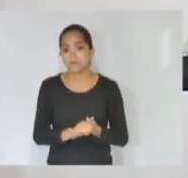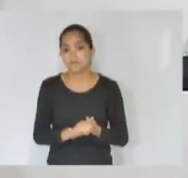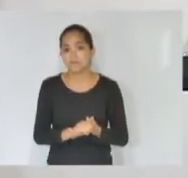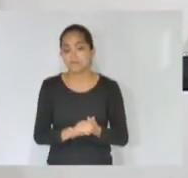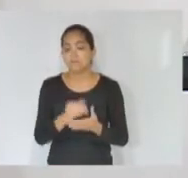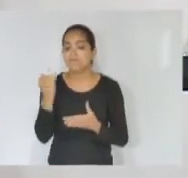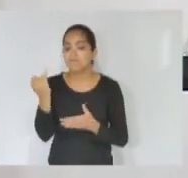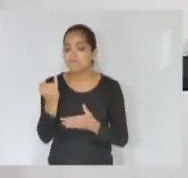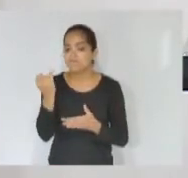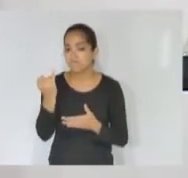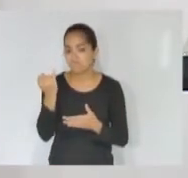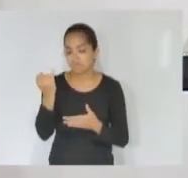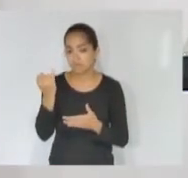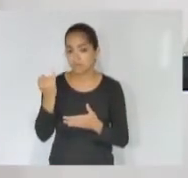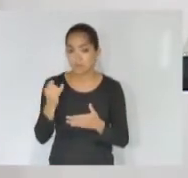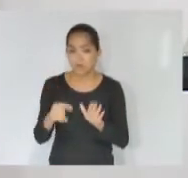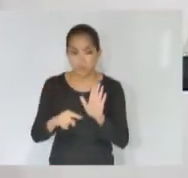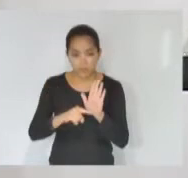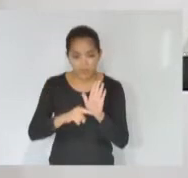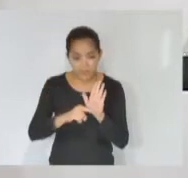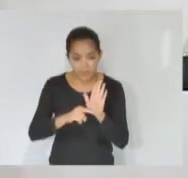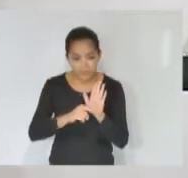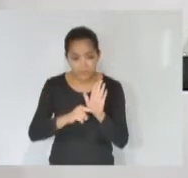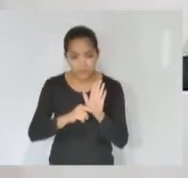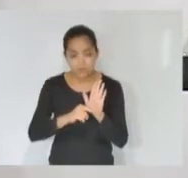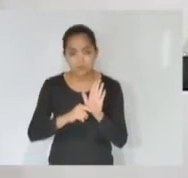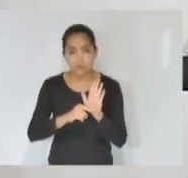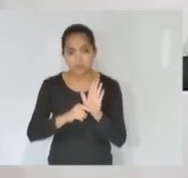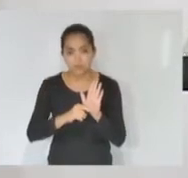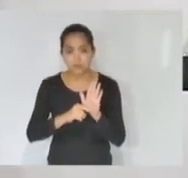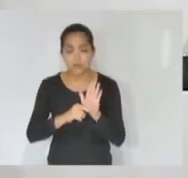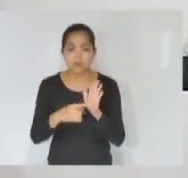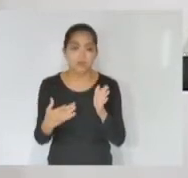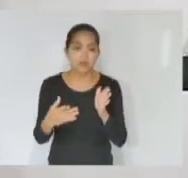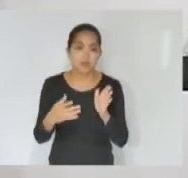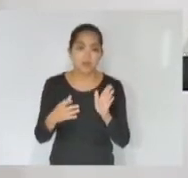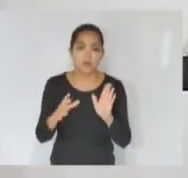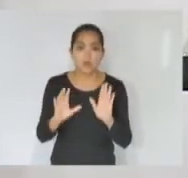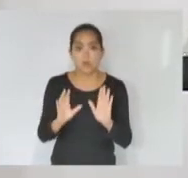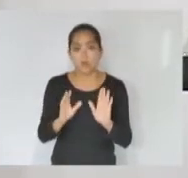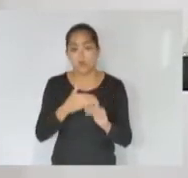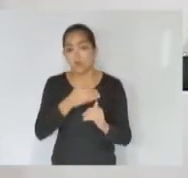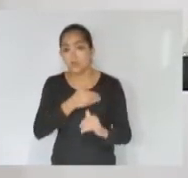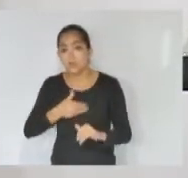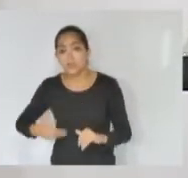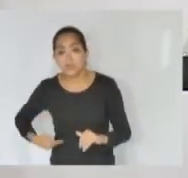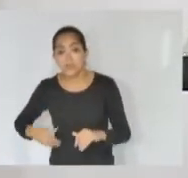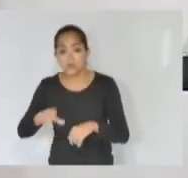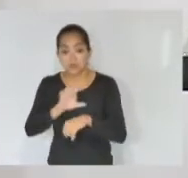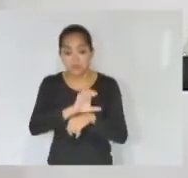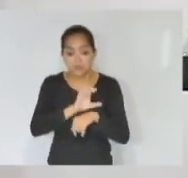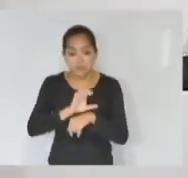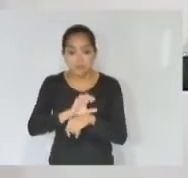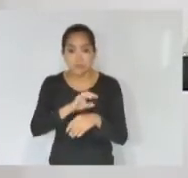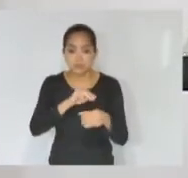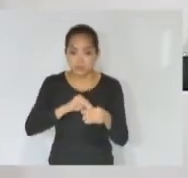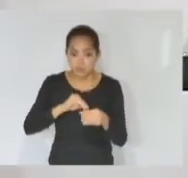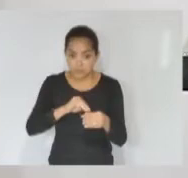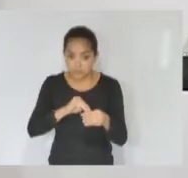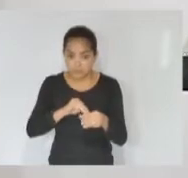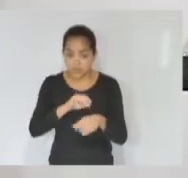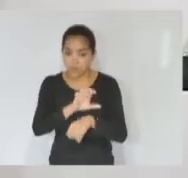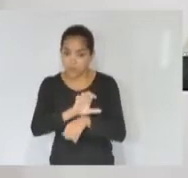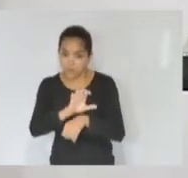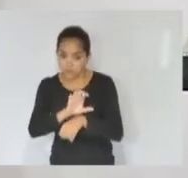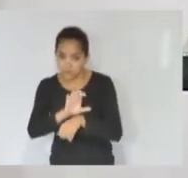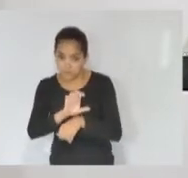O nosso déficit, a União, a federação é formada pela União, os estados e os municípios. Os estados são